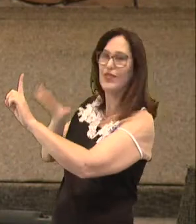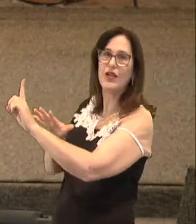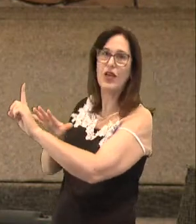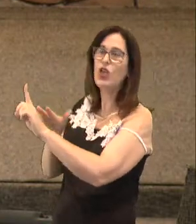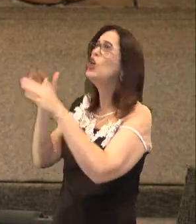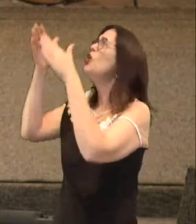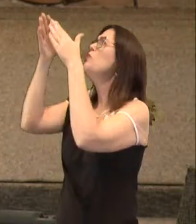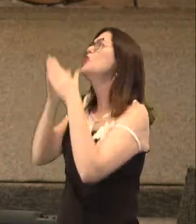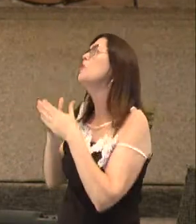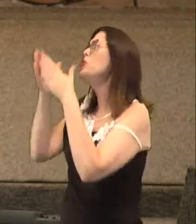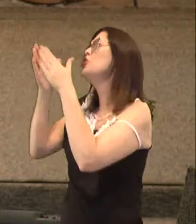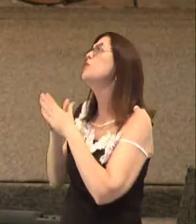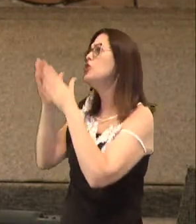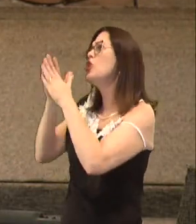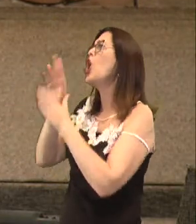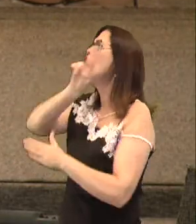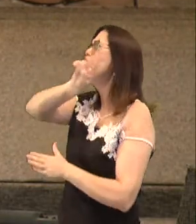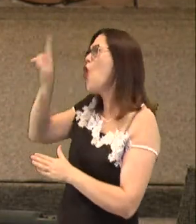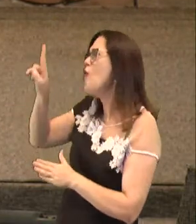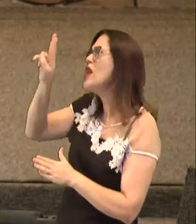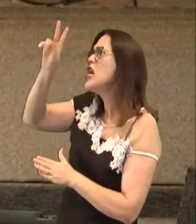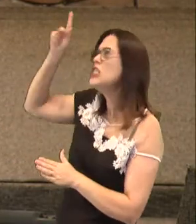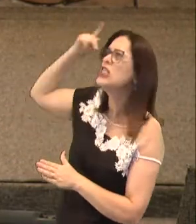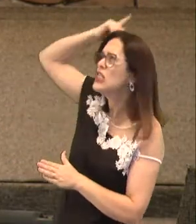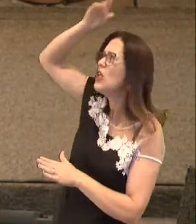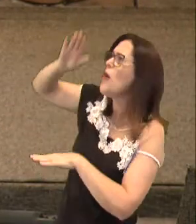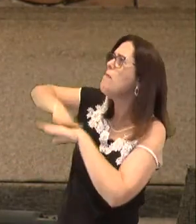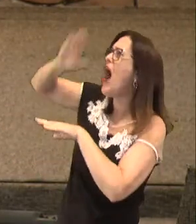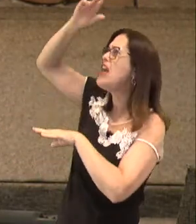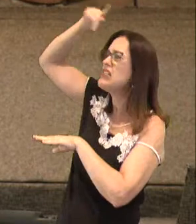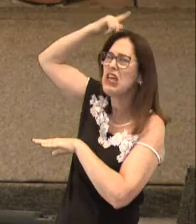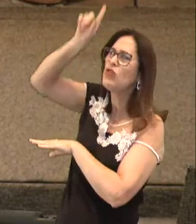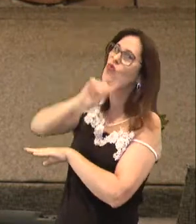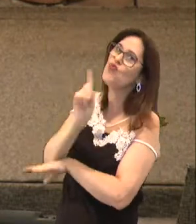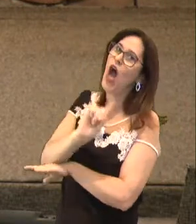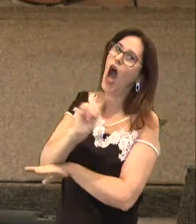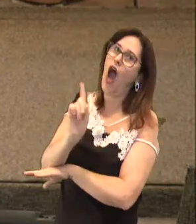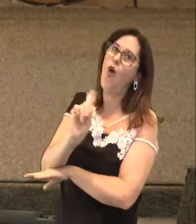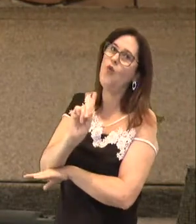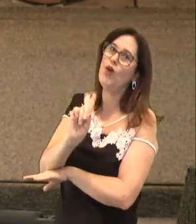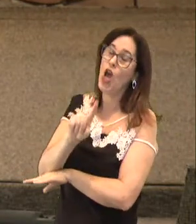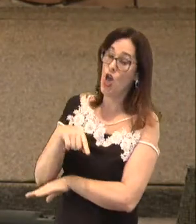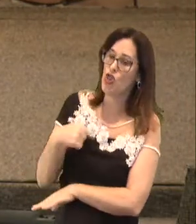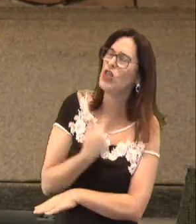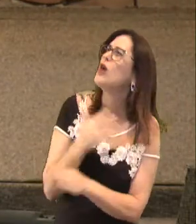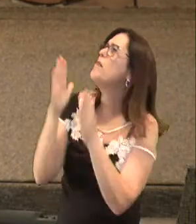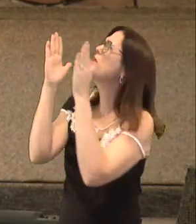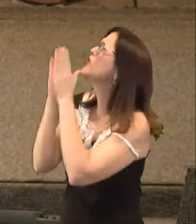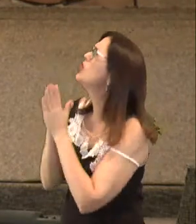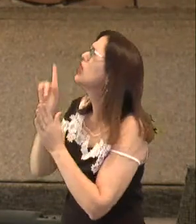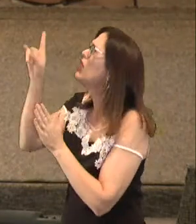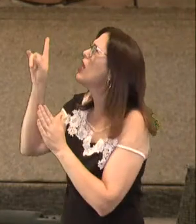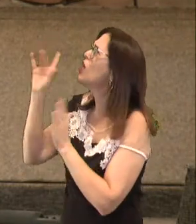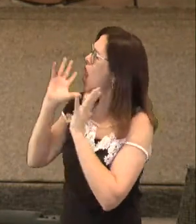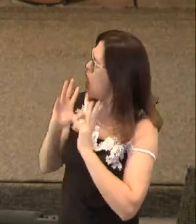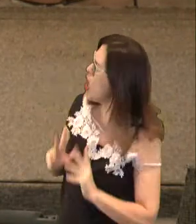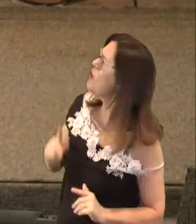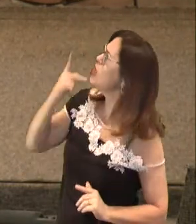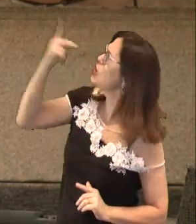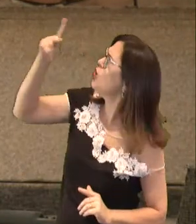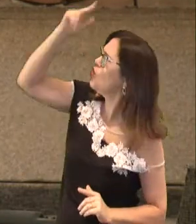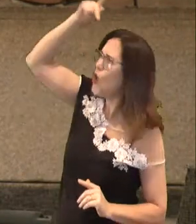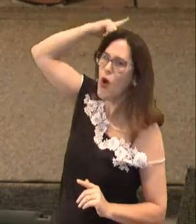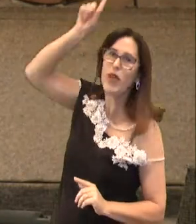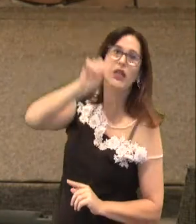rogando e suplicando a Deus que o nome dele seja mais santo. Nós não estamos aqui pedindo a Deus que purifique o próprio